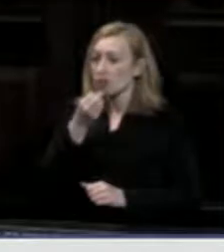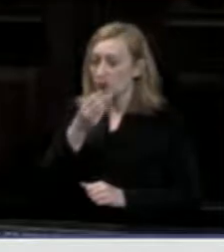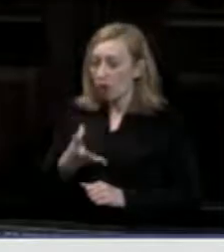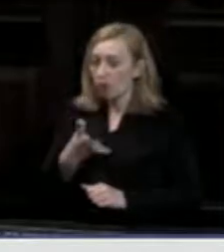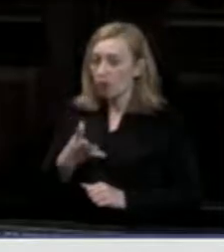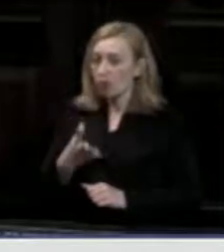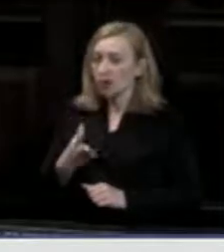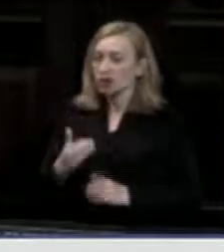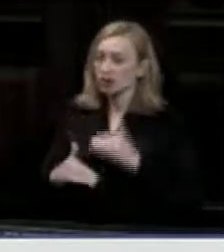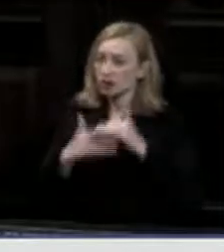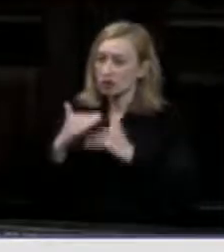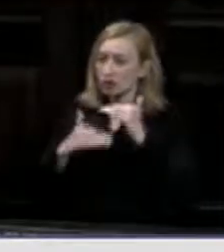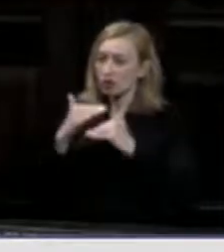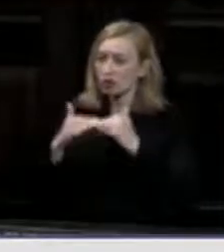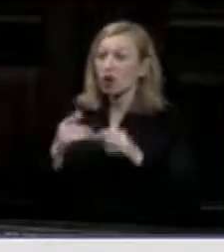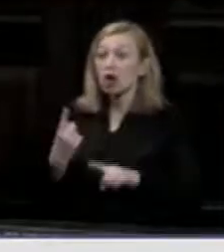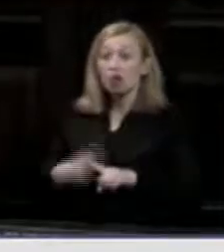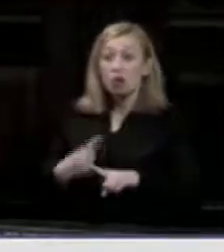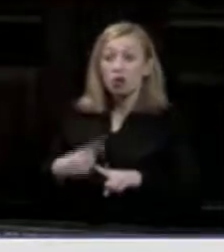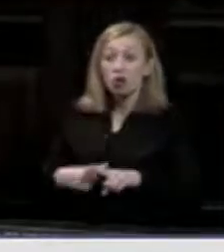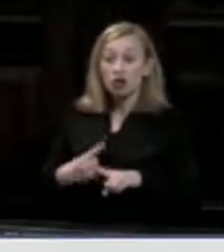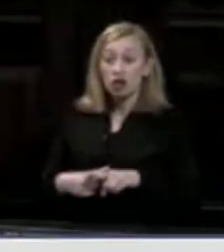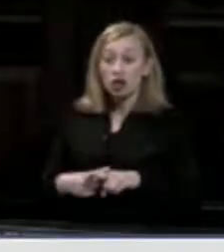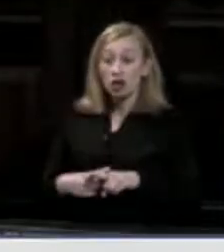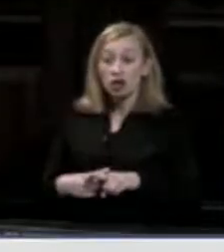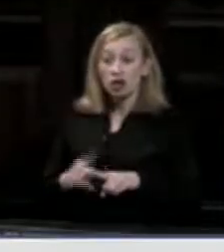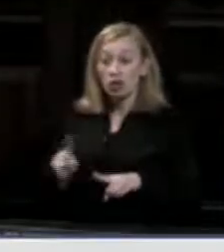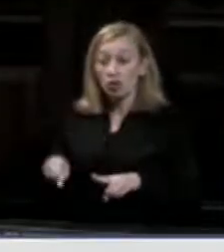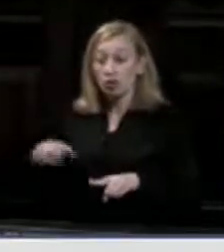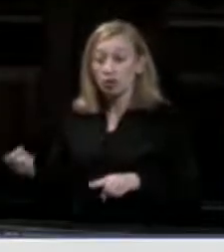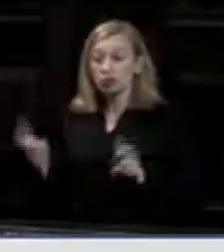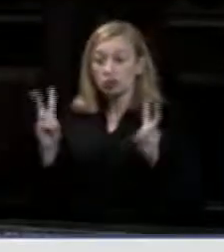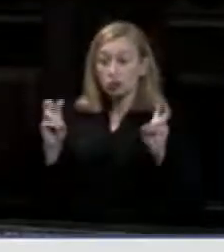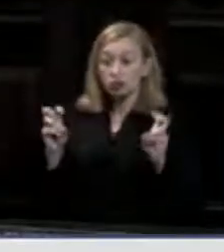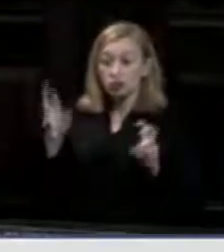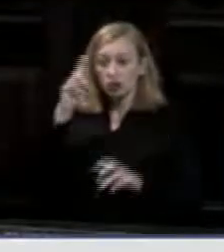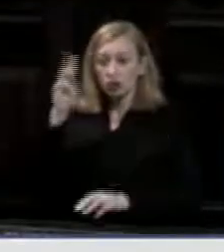prazo. Porque uma outra questão, senhor presidente,